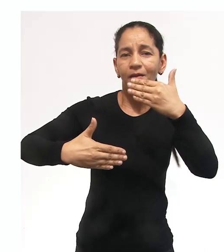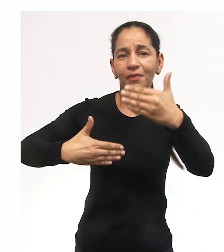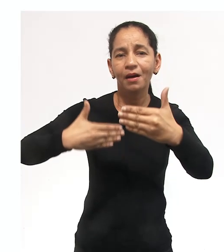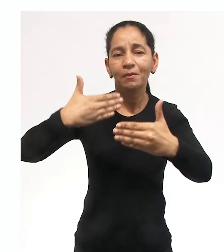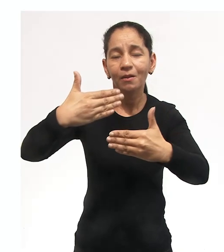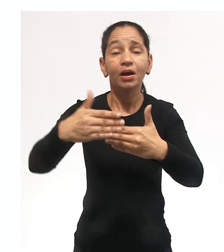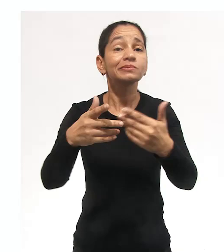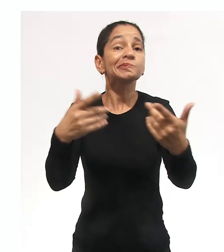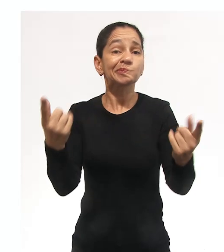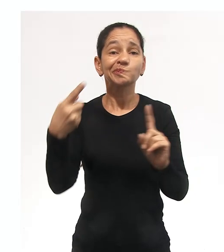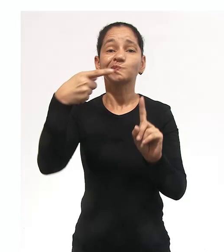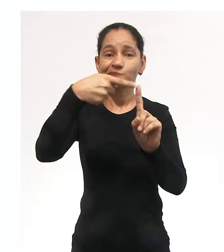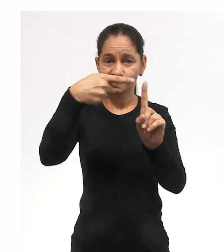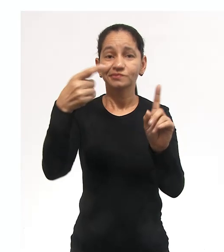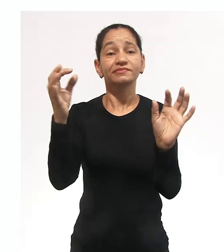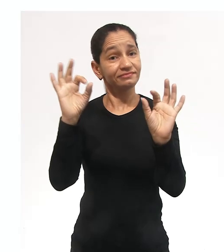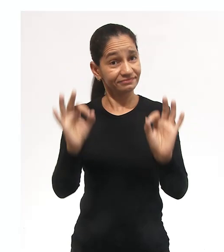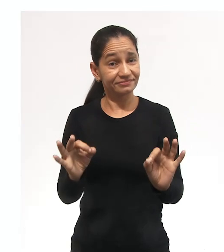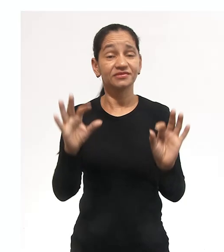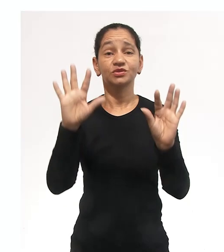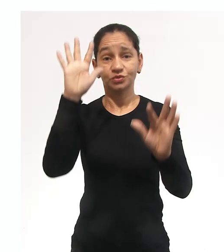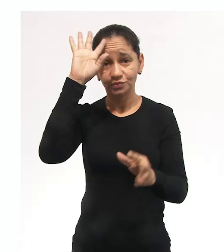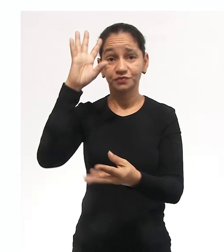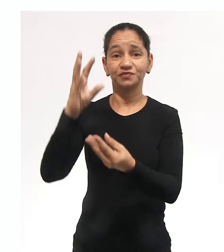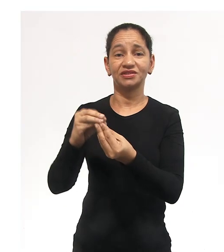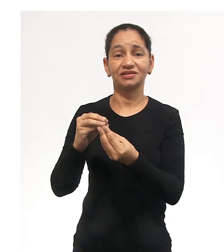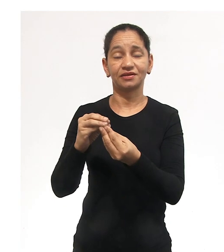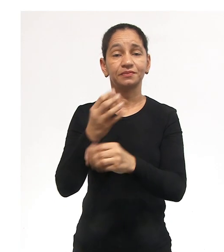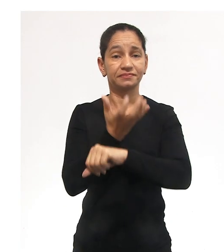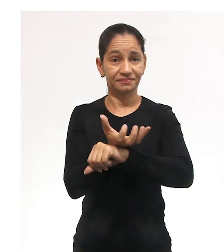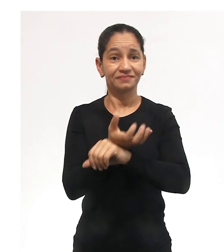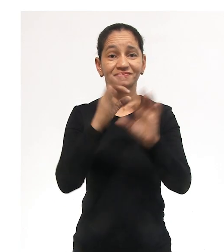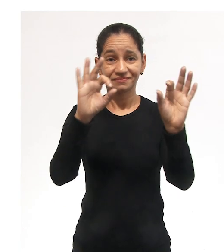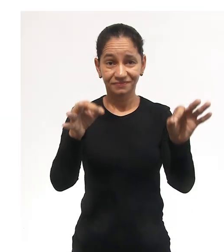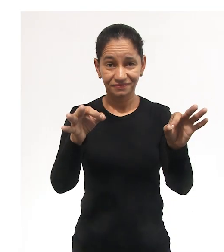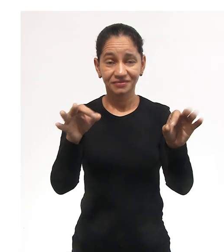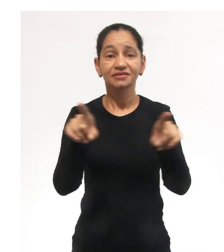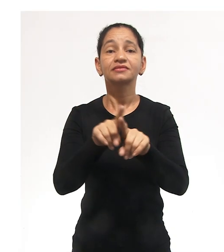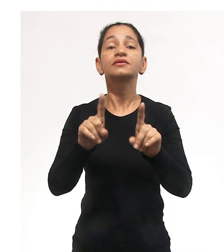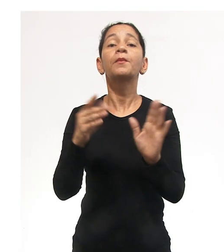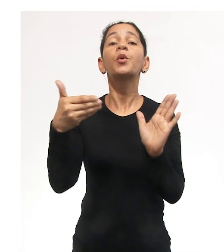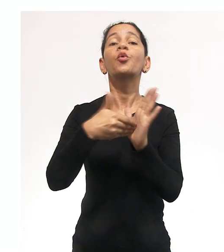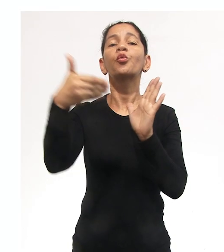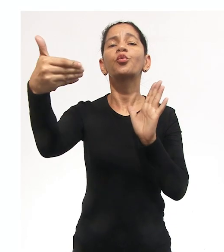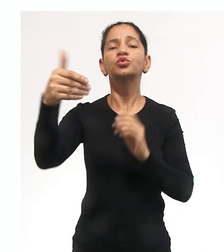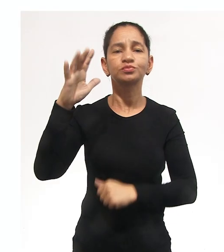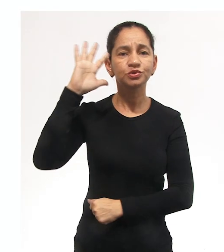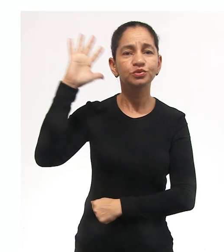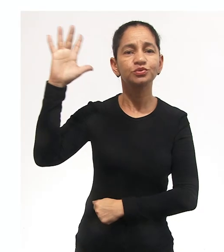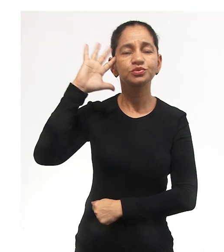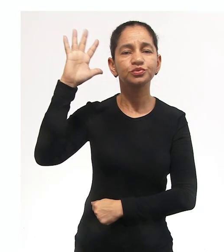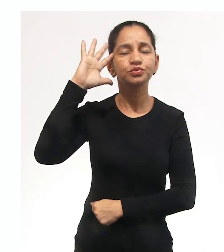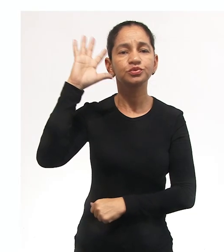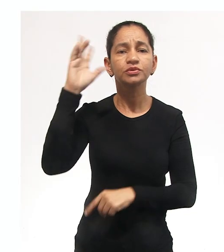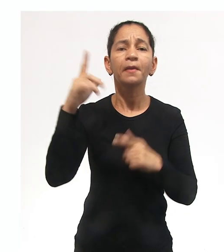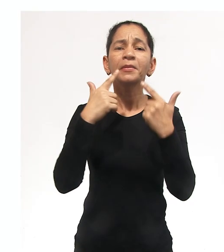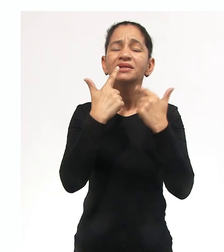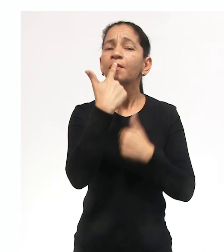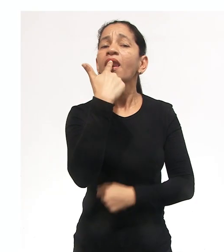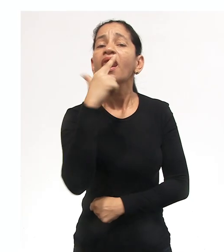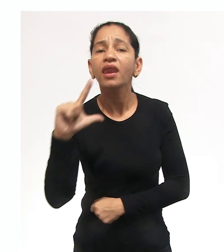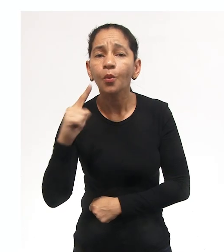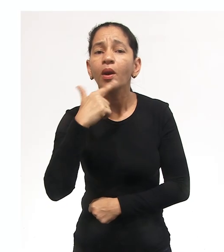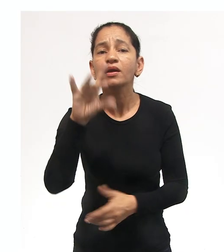dois objetivos que nós vamos alcançar ao final da disciplina. E, por último, refletir sobre as concepções